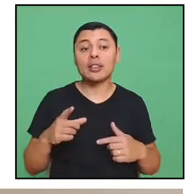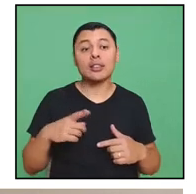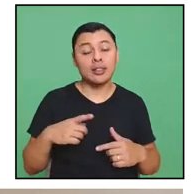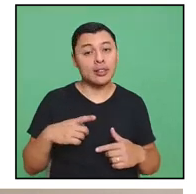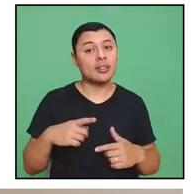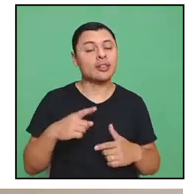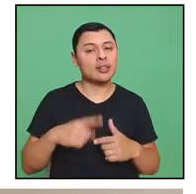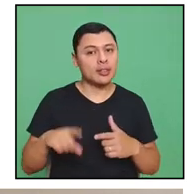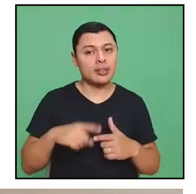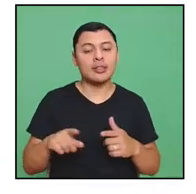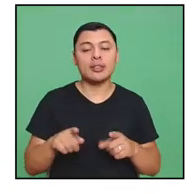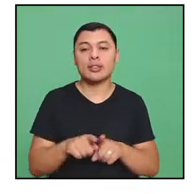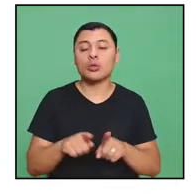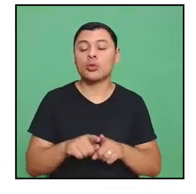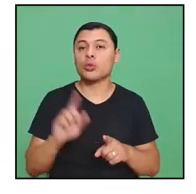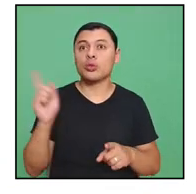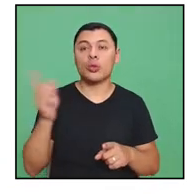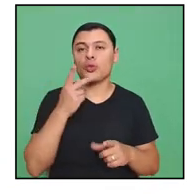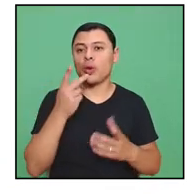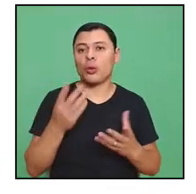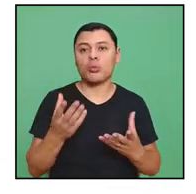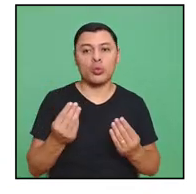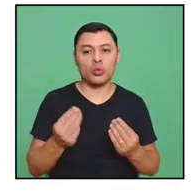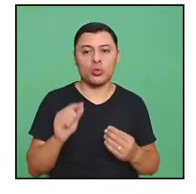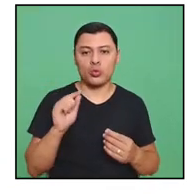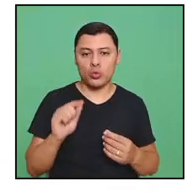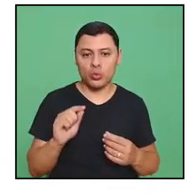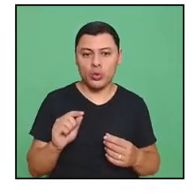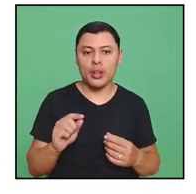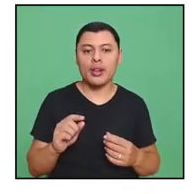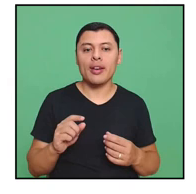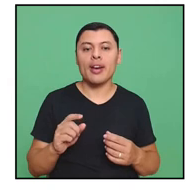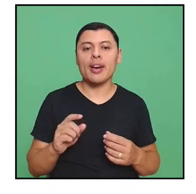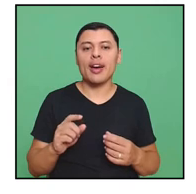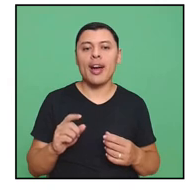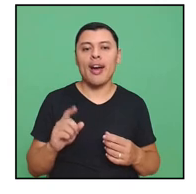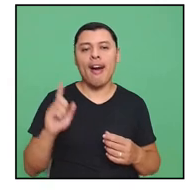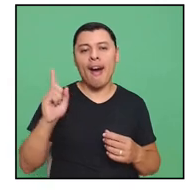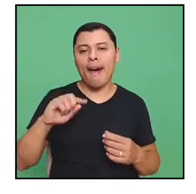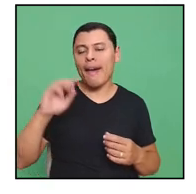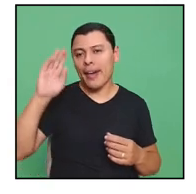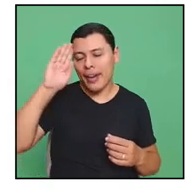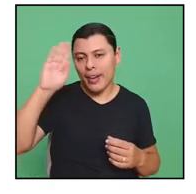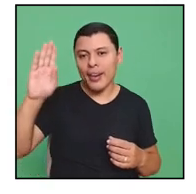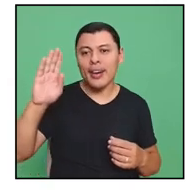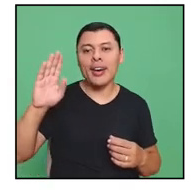que tem se falado muito, assim, que é uma das benesses